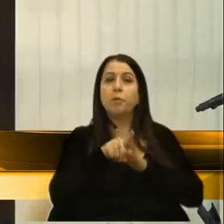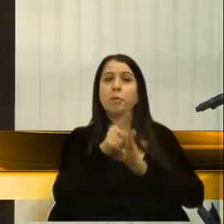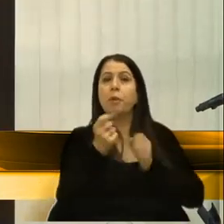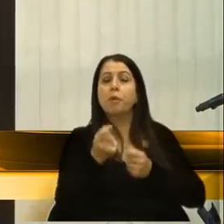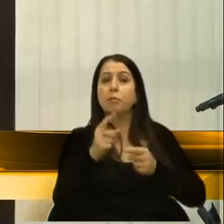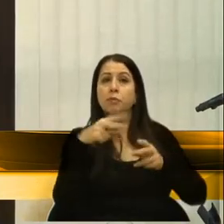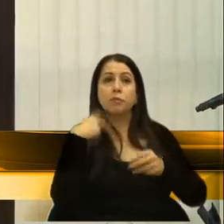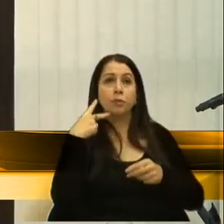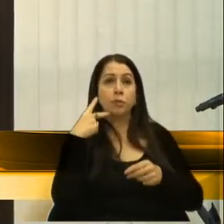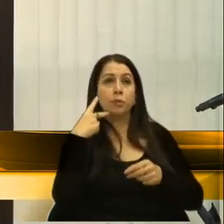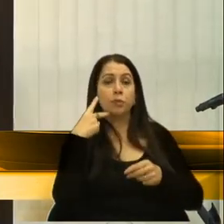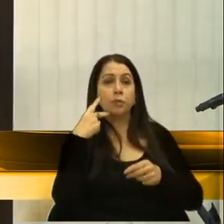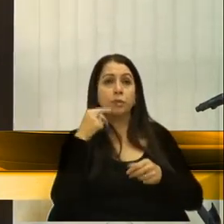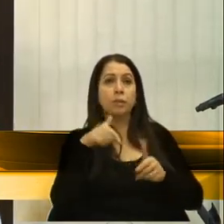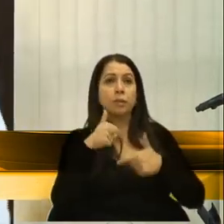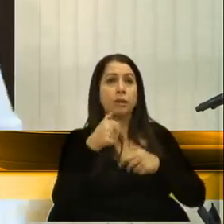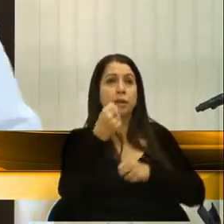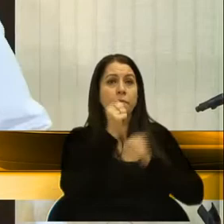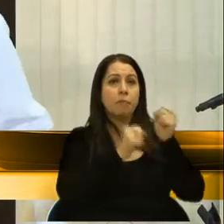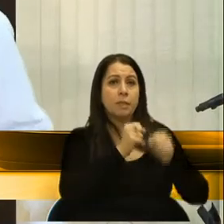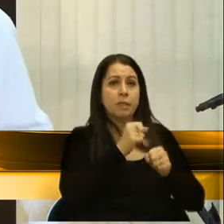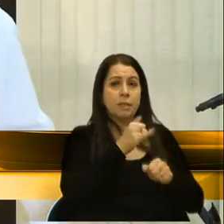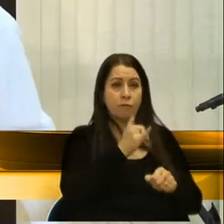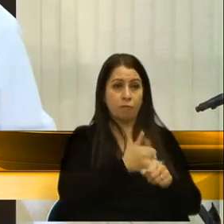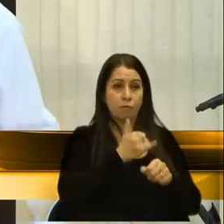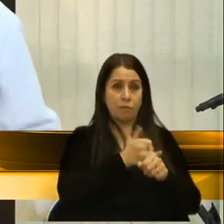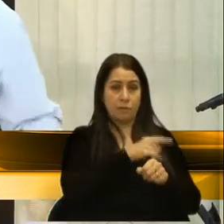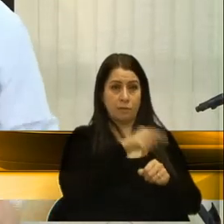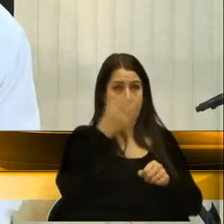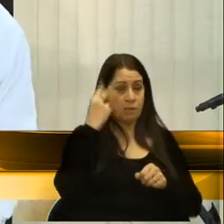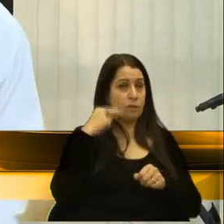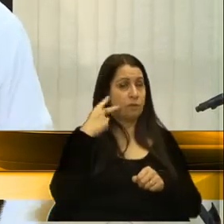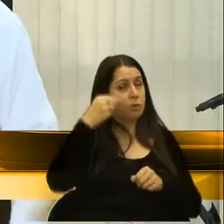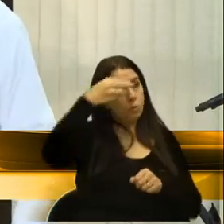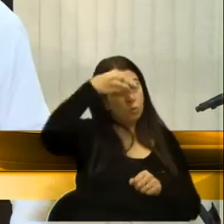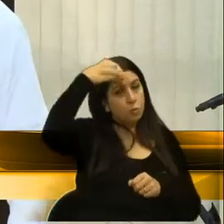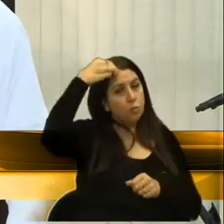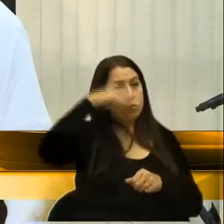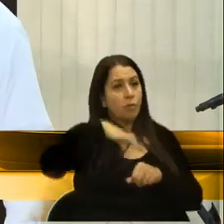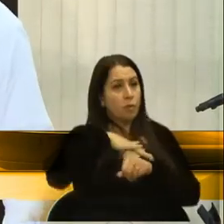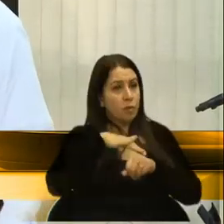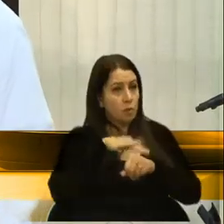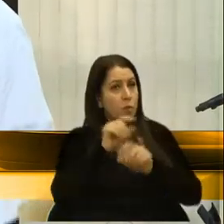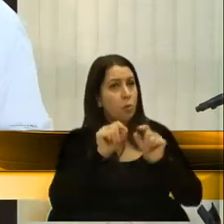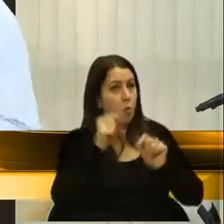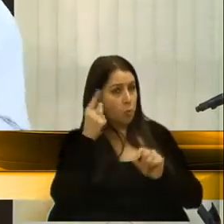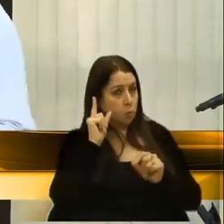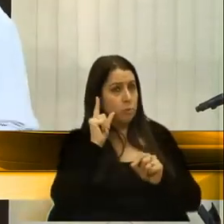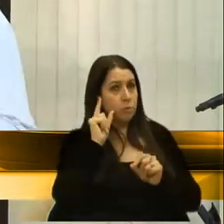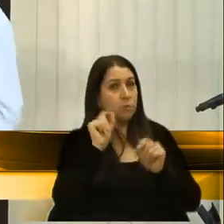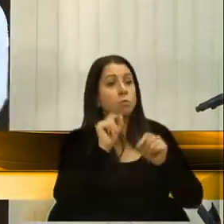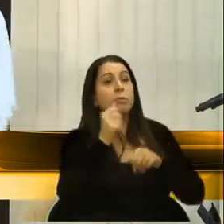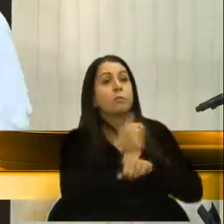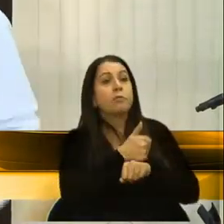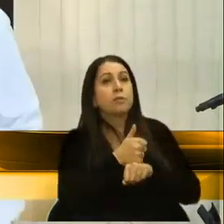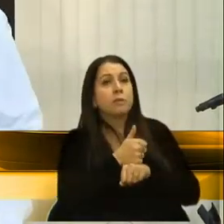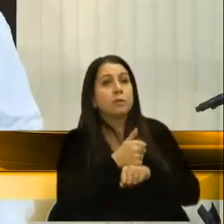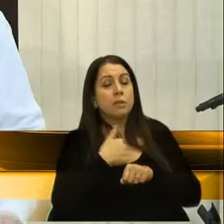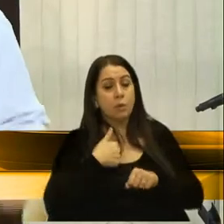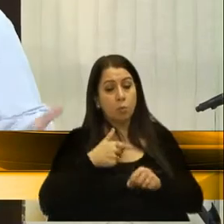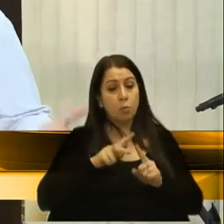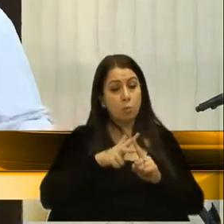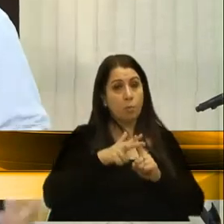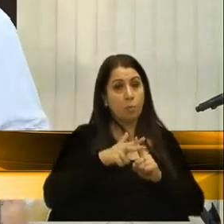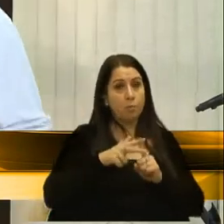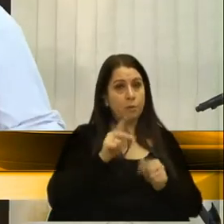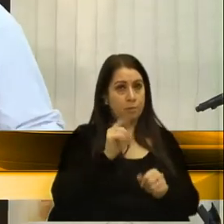que trabalharam na metalurgia. O vereador Kiko, eu conversei ontem com o vereador Kiko, sobre qual é a sua profissão. Sou metalúrgico. Bom, o